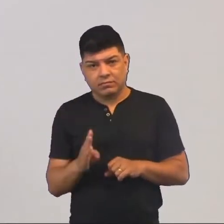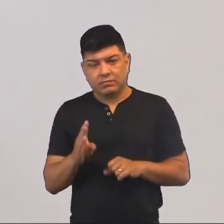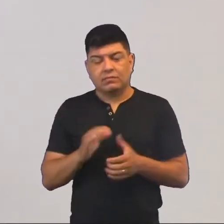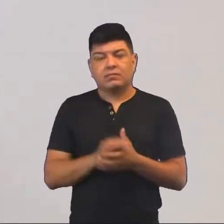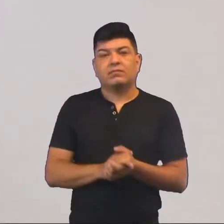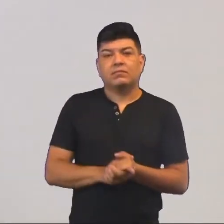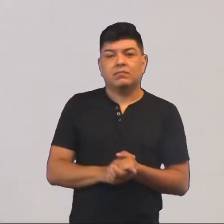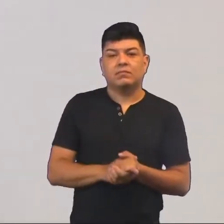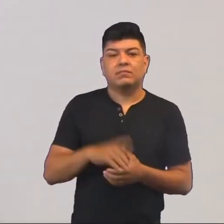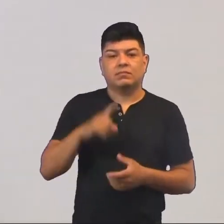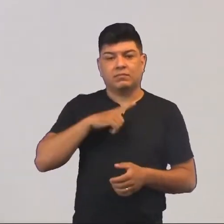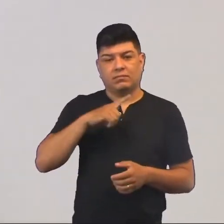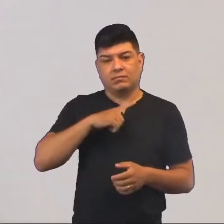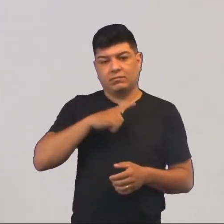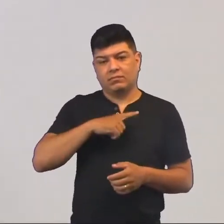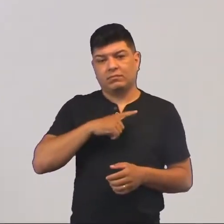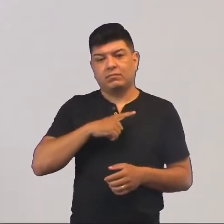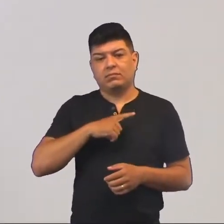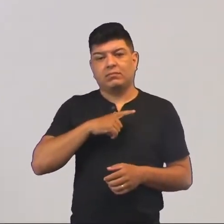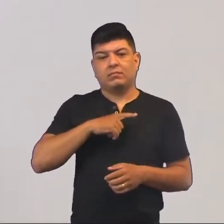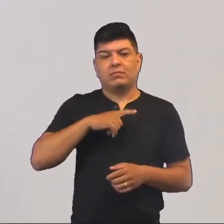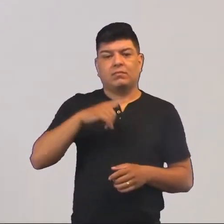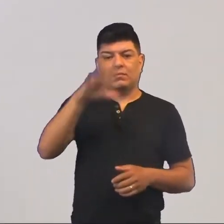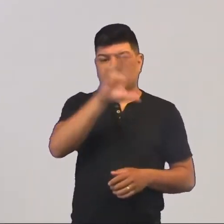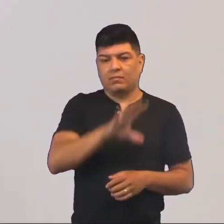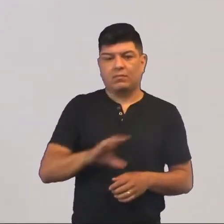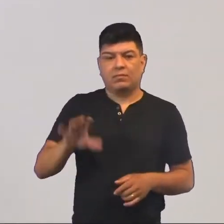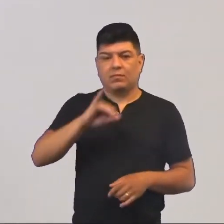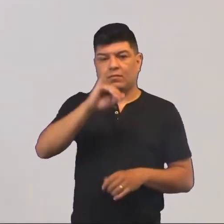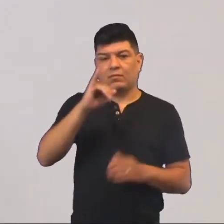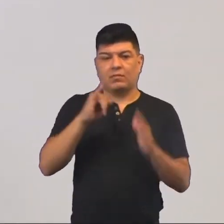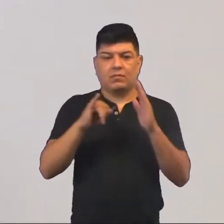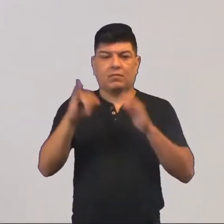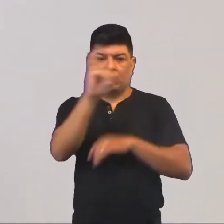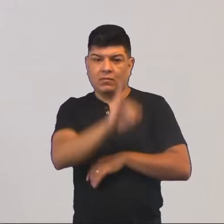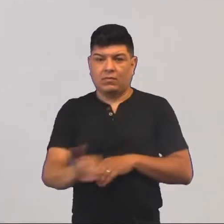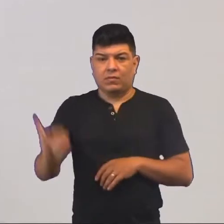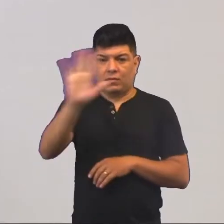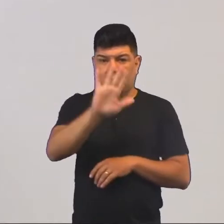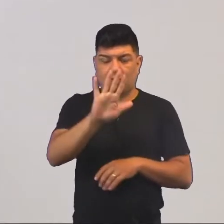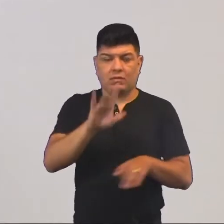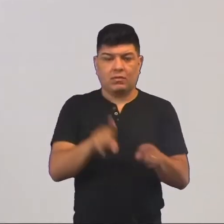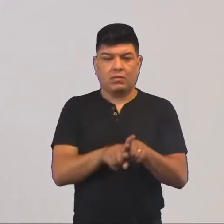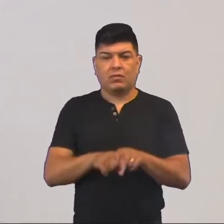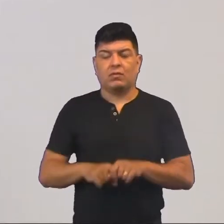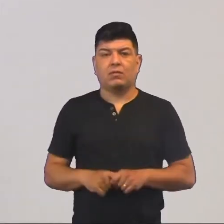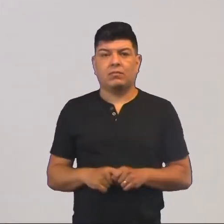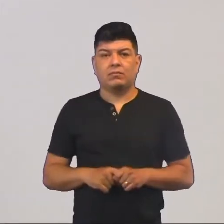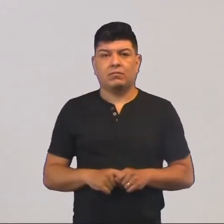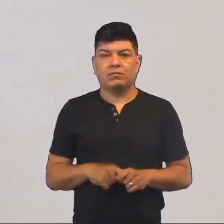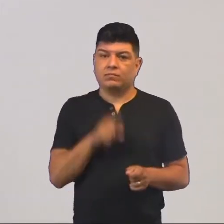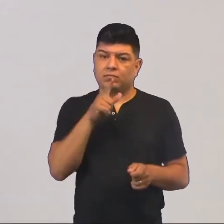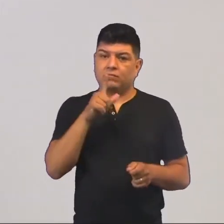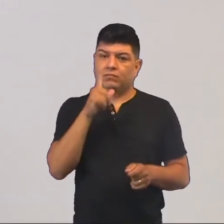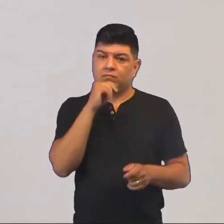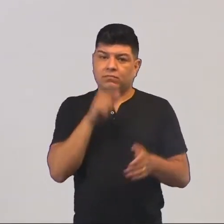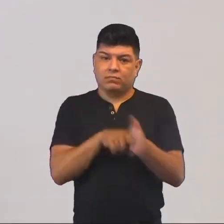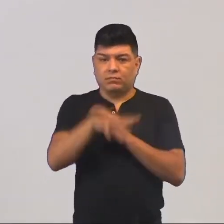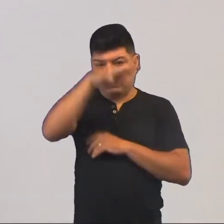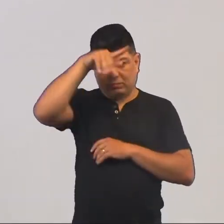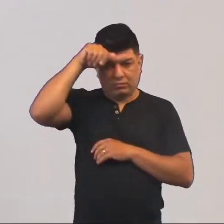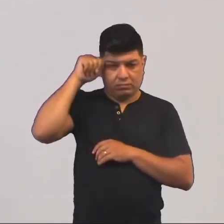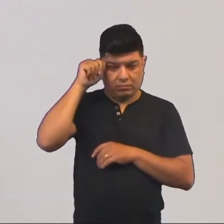mas existe a Amazônia internacional, como também pode-se dizer que a bacia hidrográfica